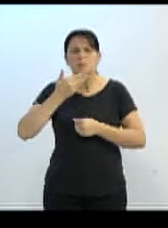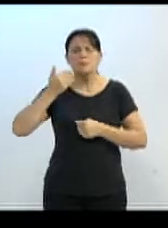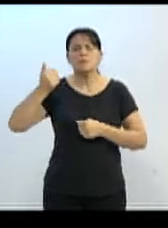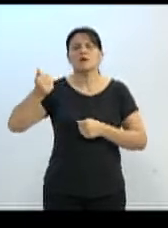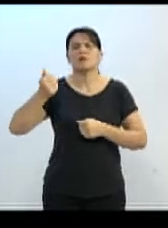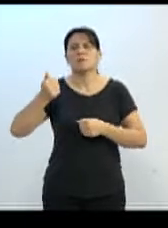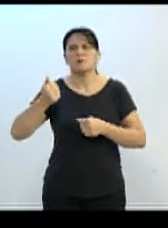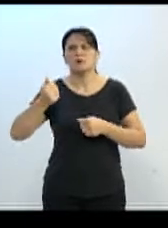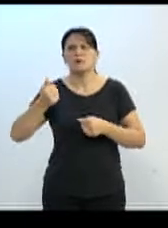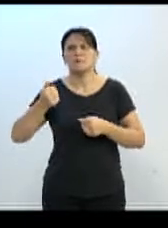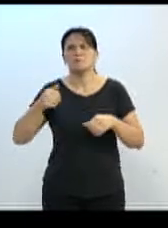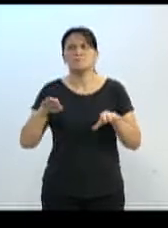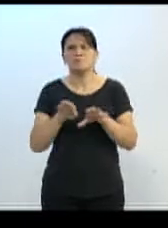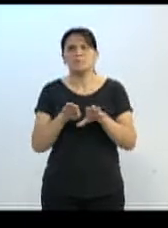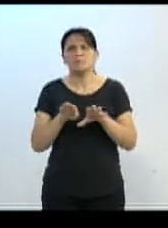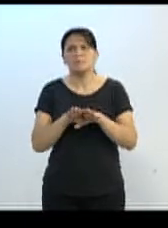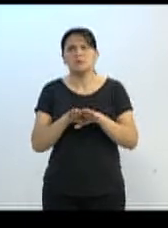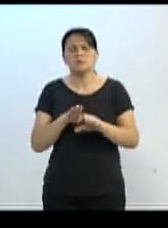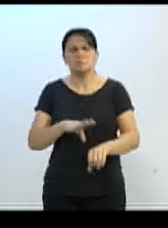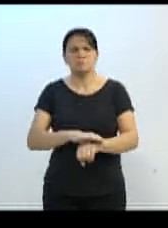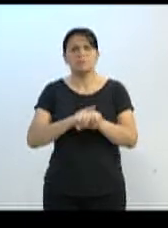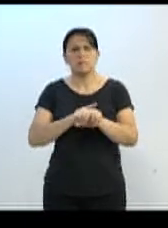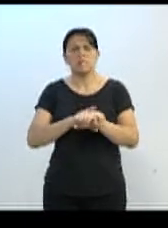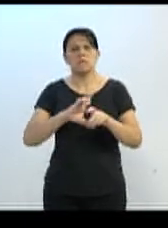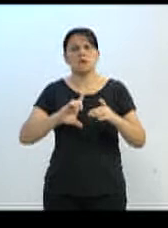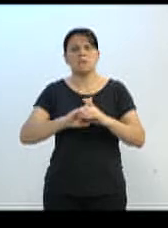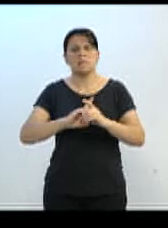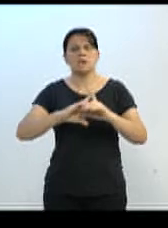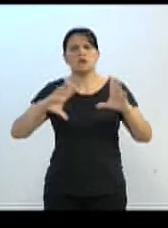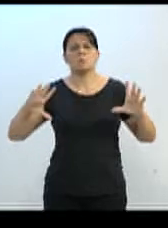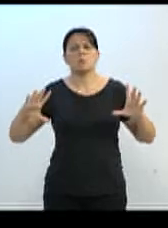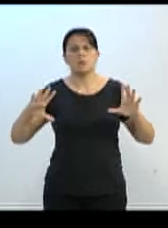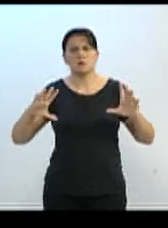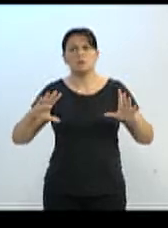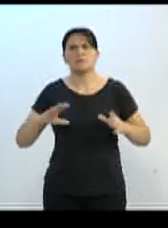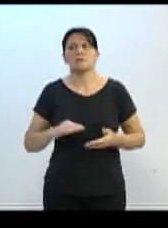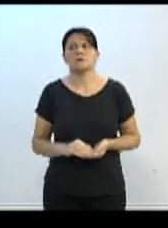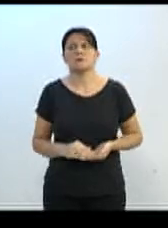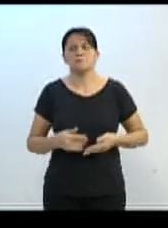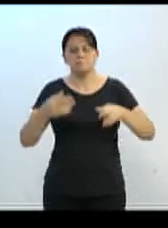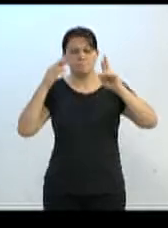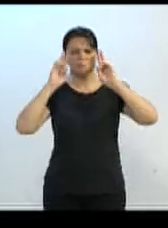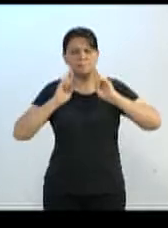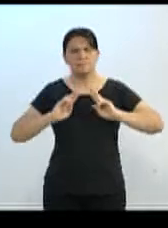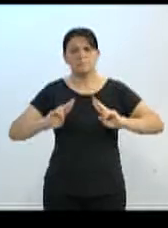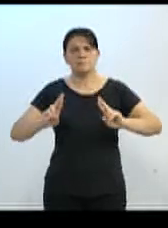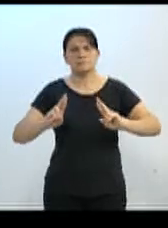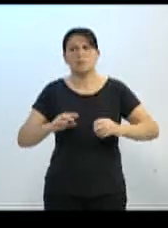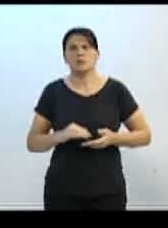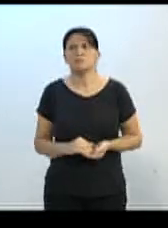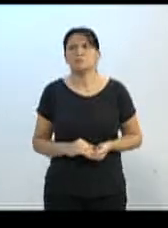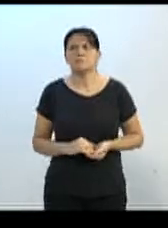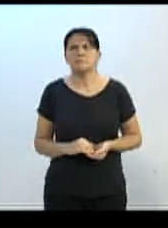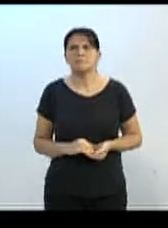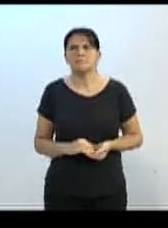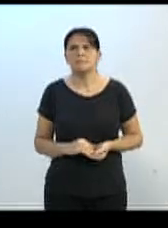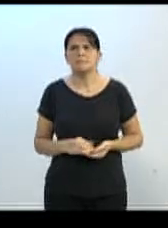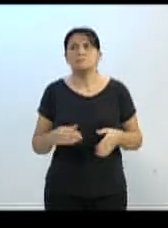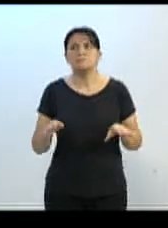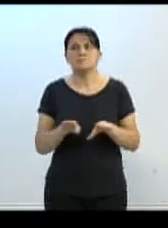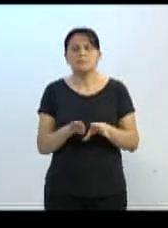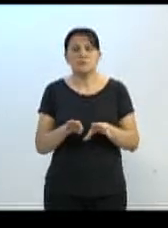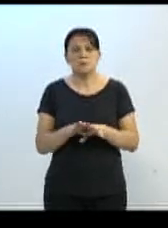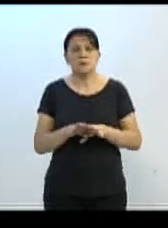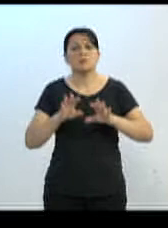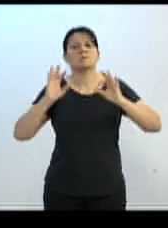e a defesa permanente da Democracia da liberdade e do respeito deixa também a certeza